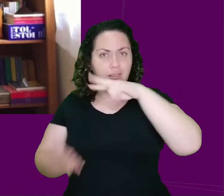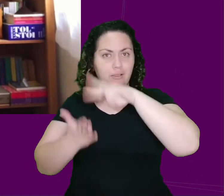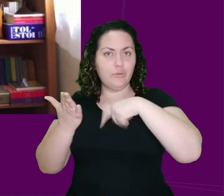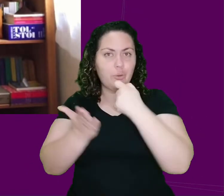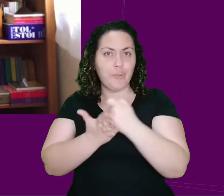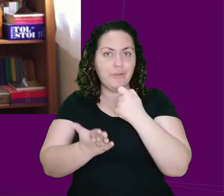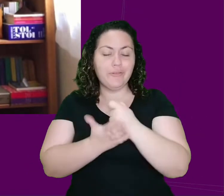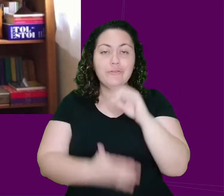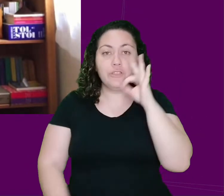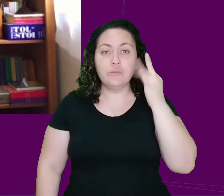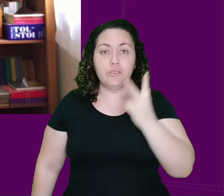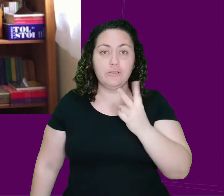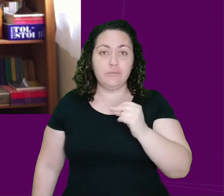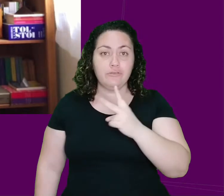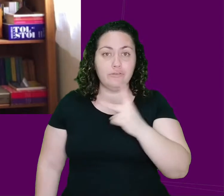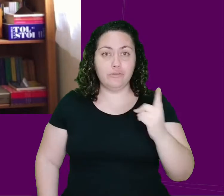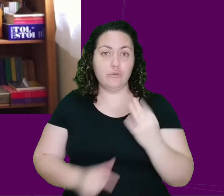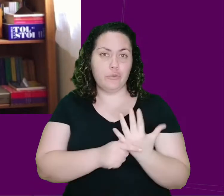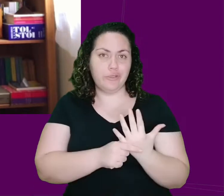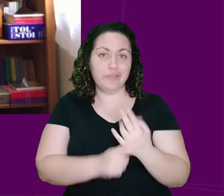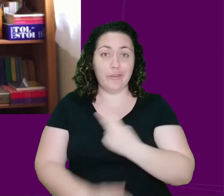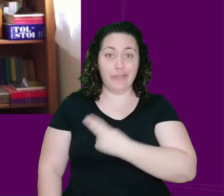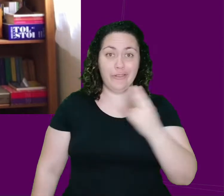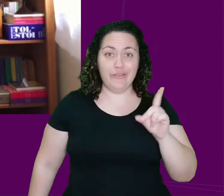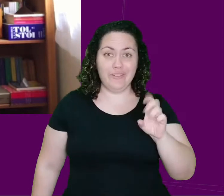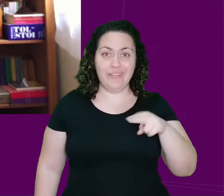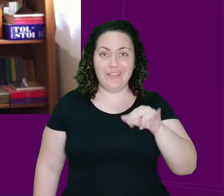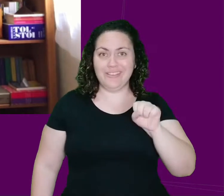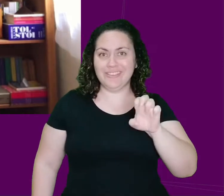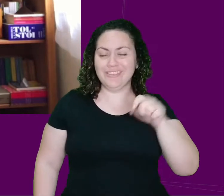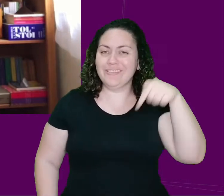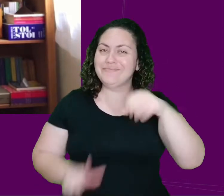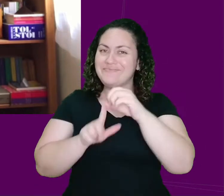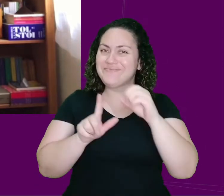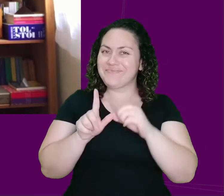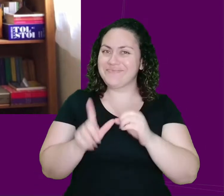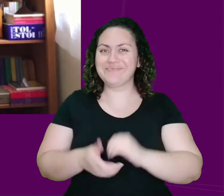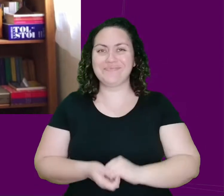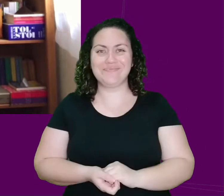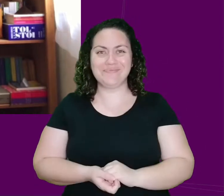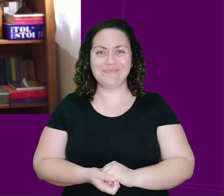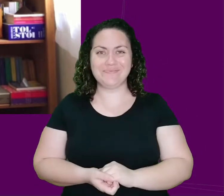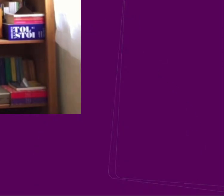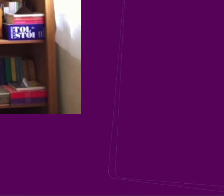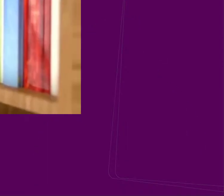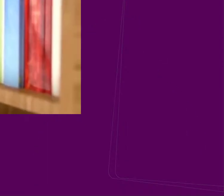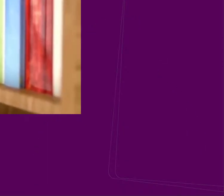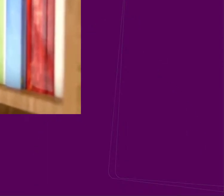para o vestibular 2021 da URGS. Eu sou a Denise e este é o Letras na Rede.